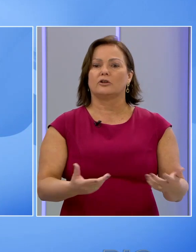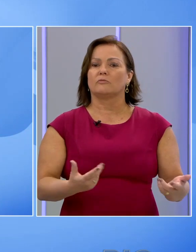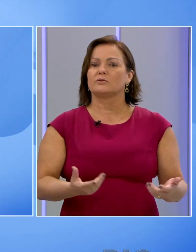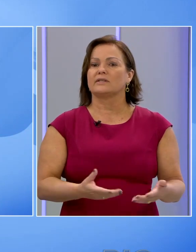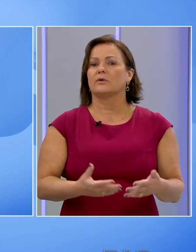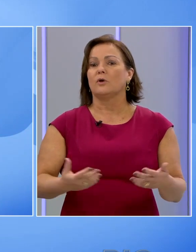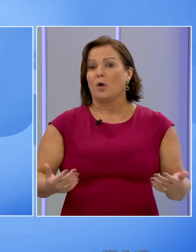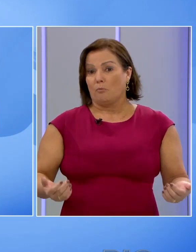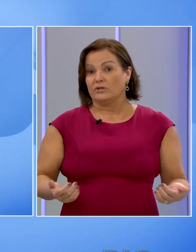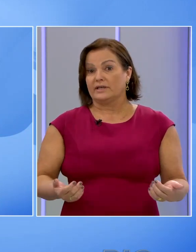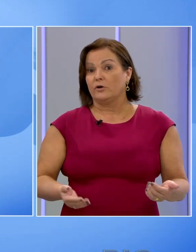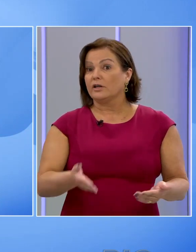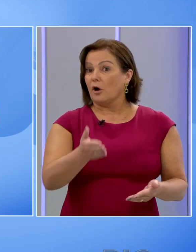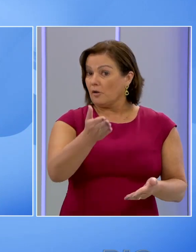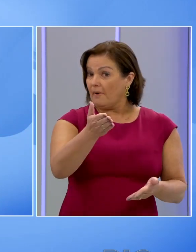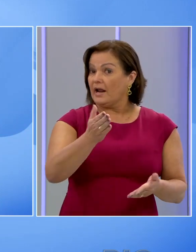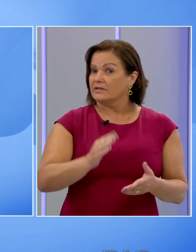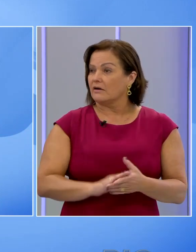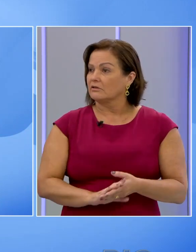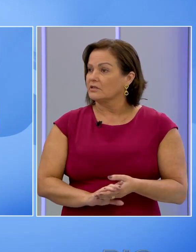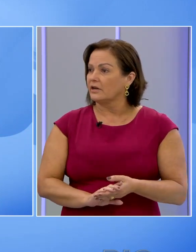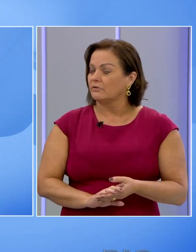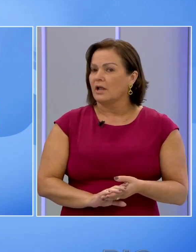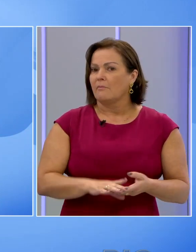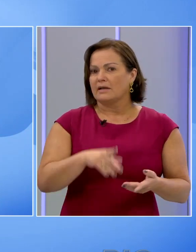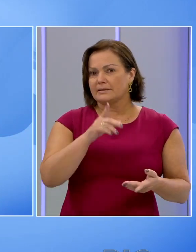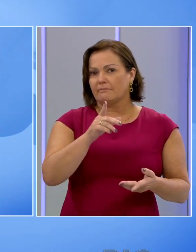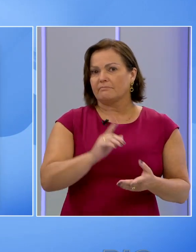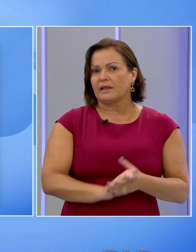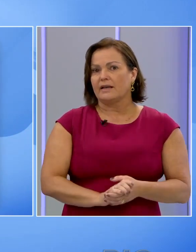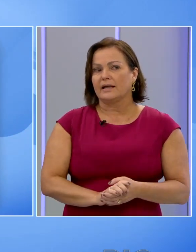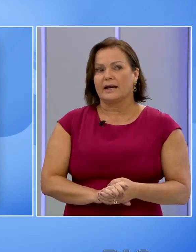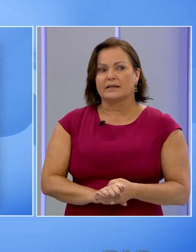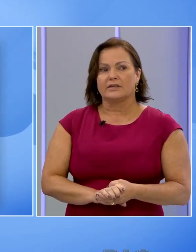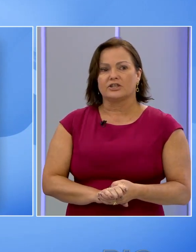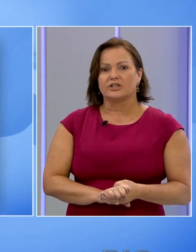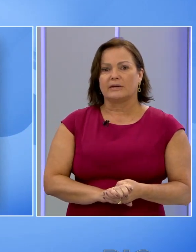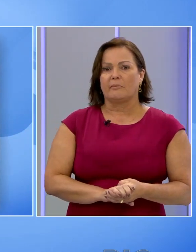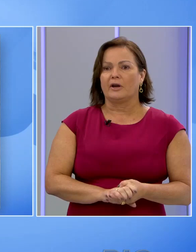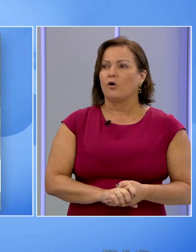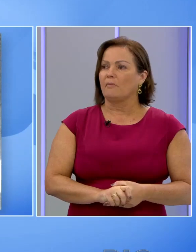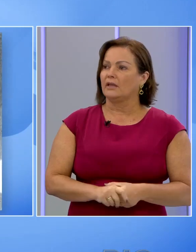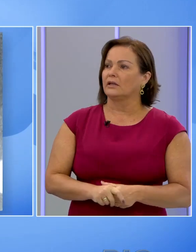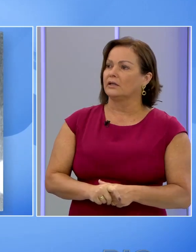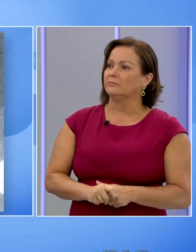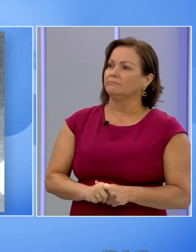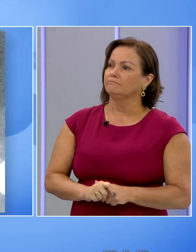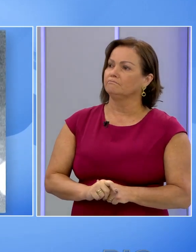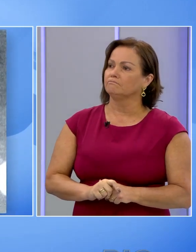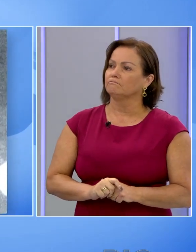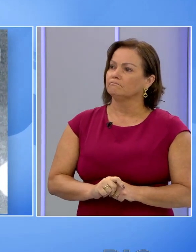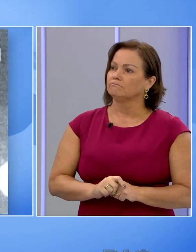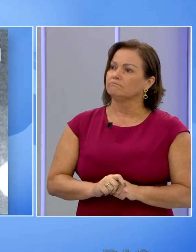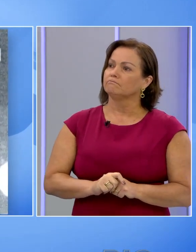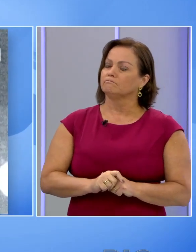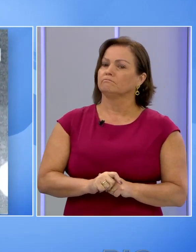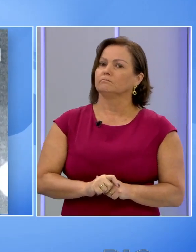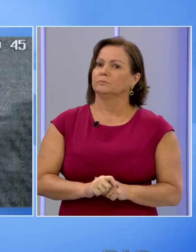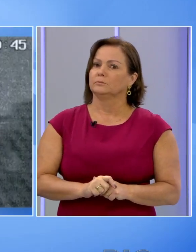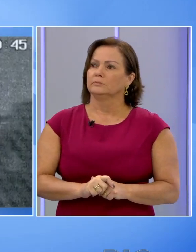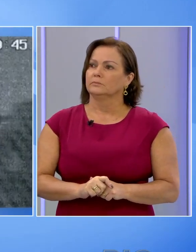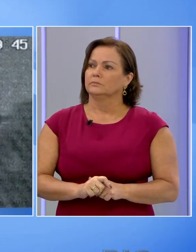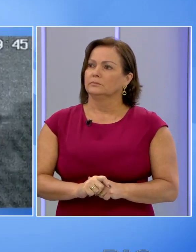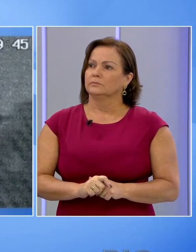comentando, tendo alguma situação posterior, que é o que parece que aconteceu. Mas ele tem características de crime por encomenda, né? Por encomenda. Agora,